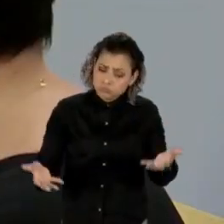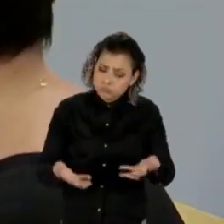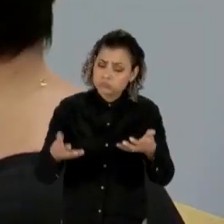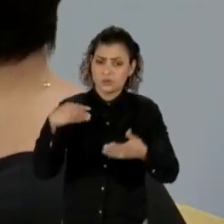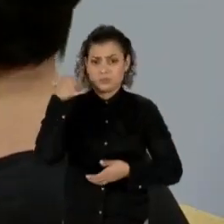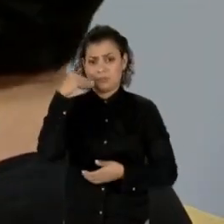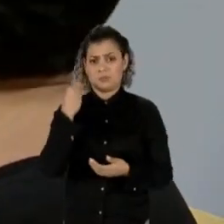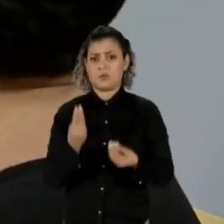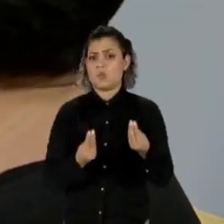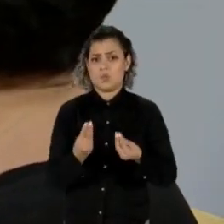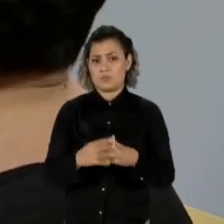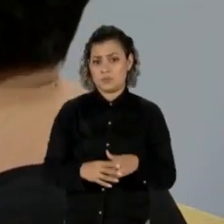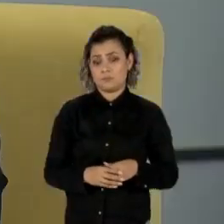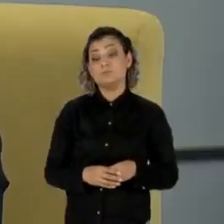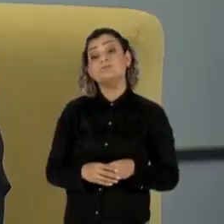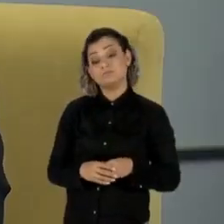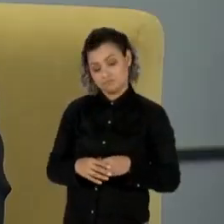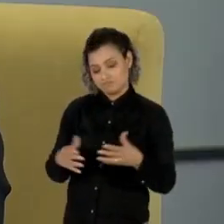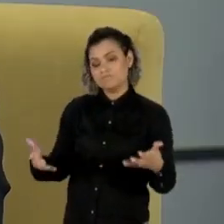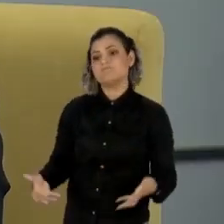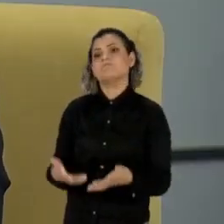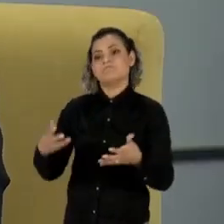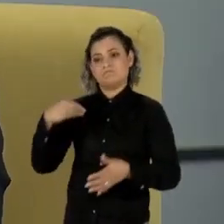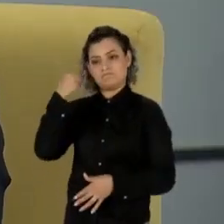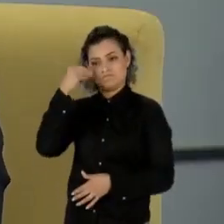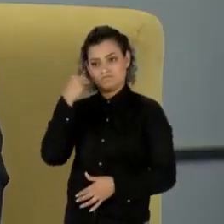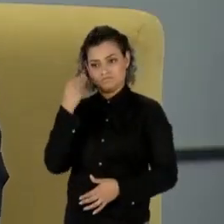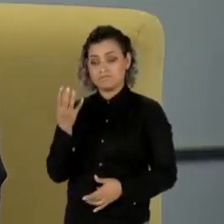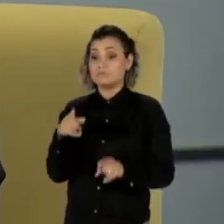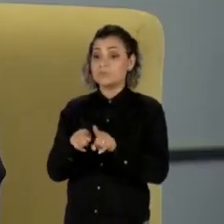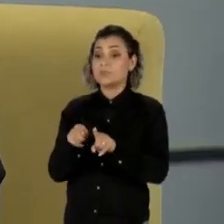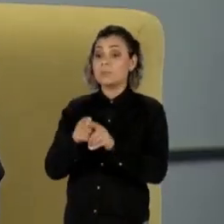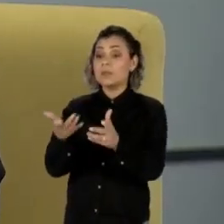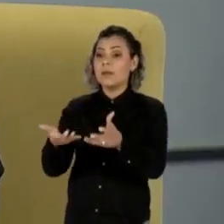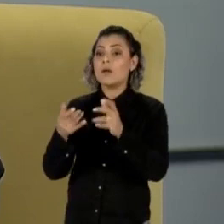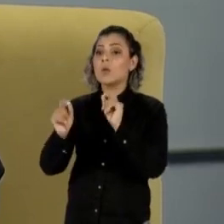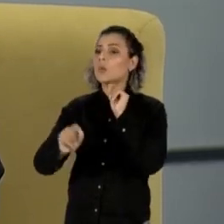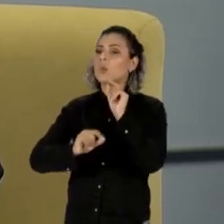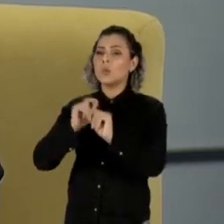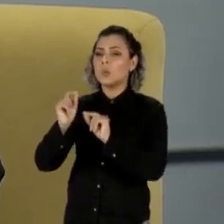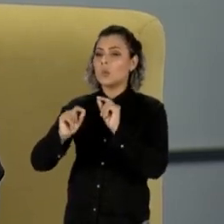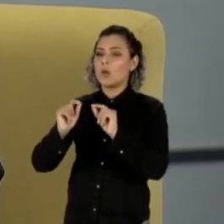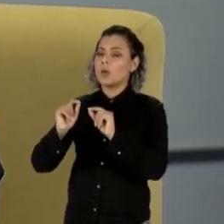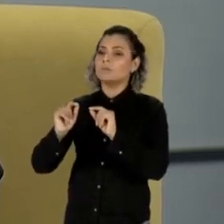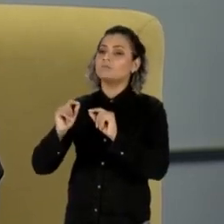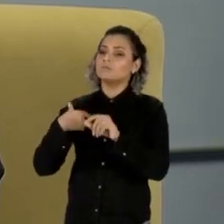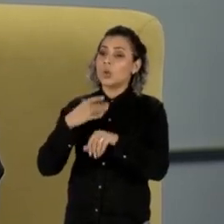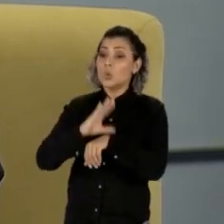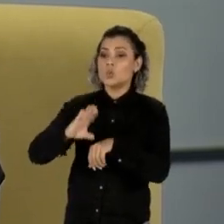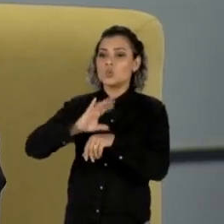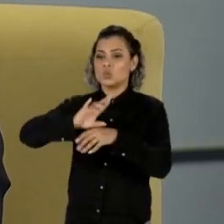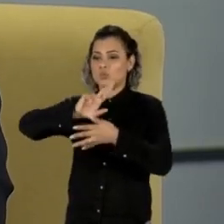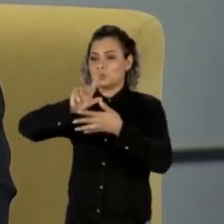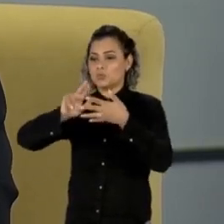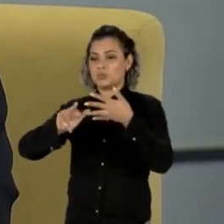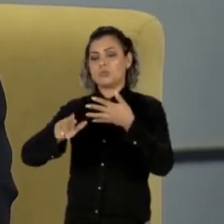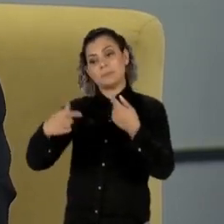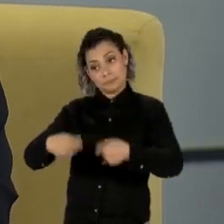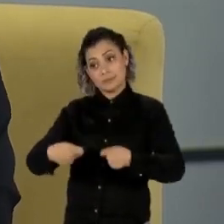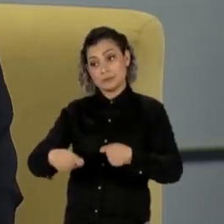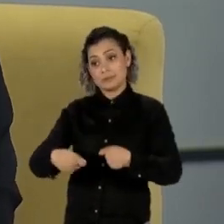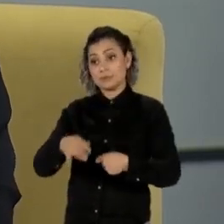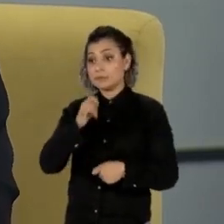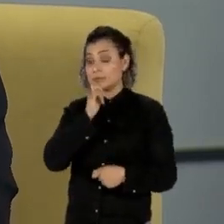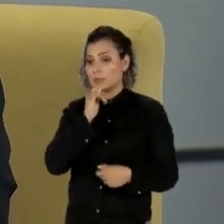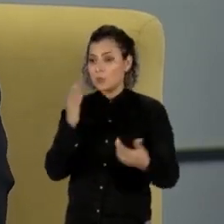experiência valorizar essa experiência e buscar constantemente uma atualização hoje a gente fala do